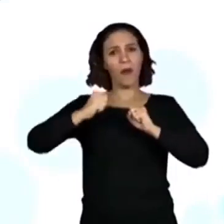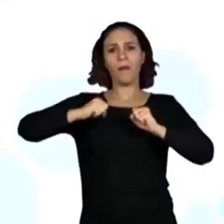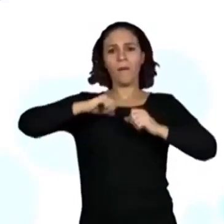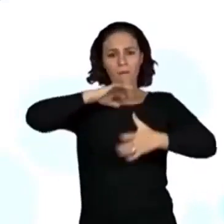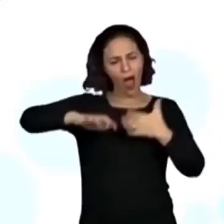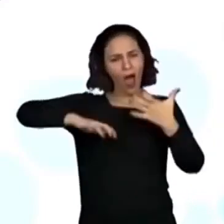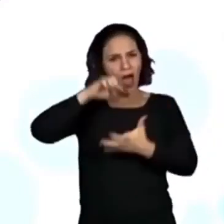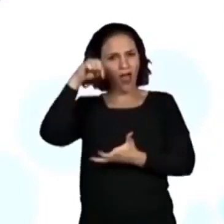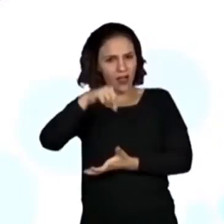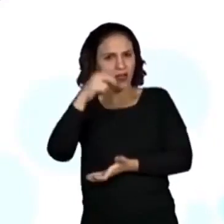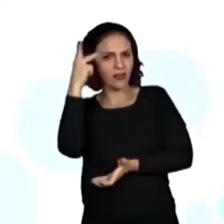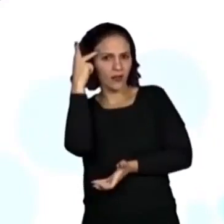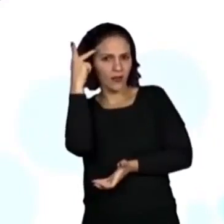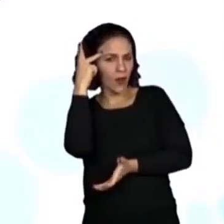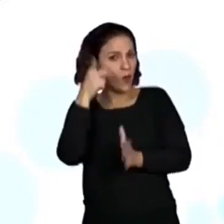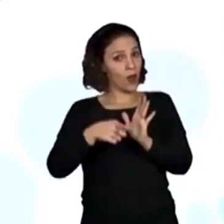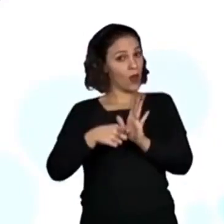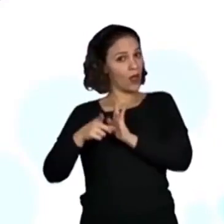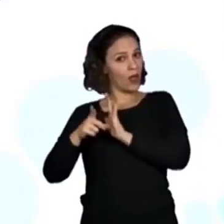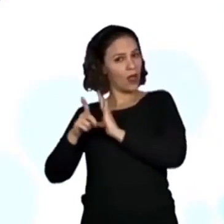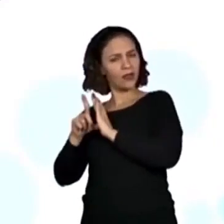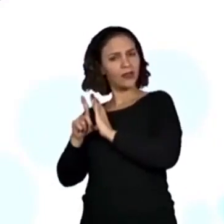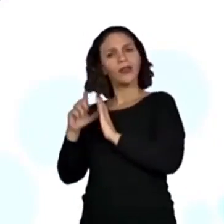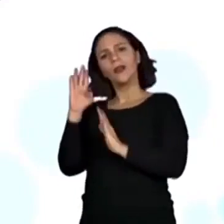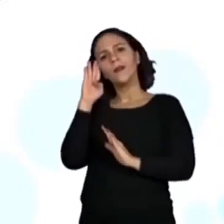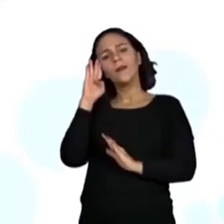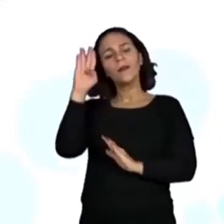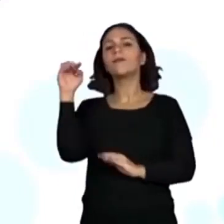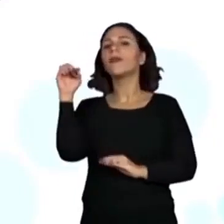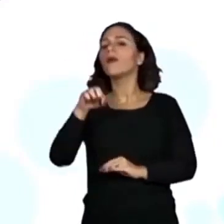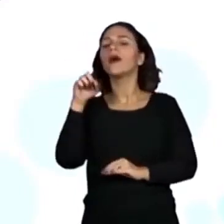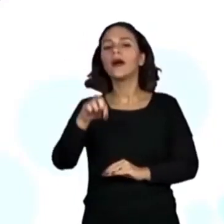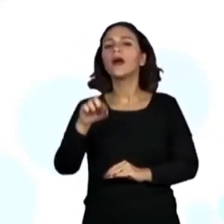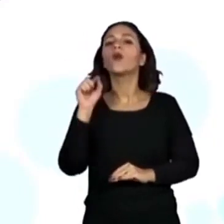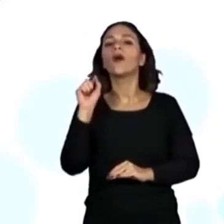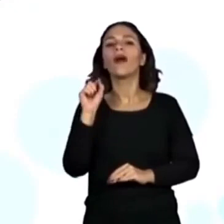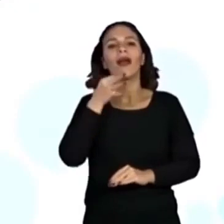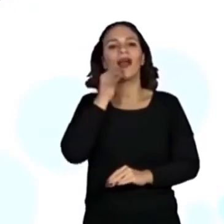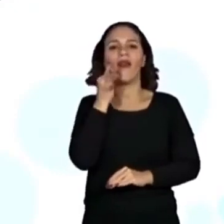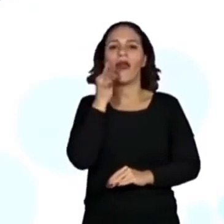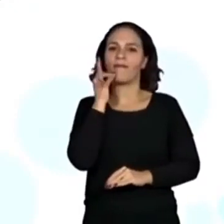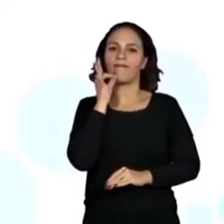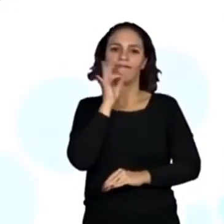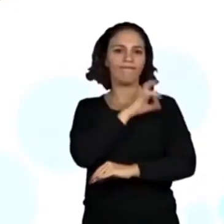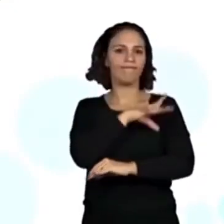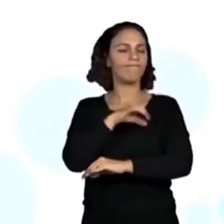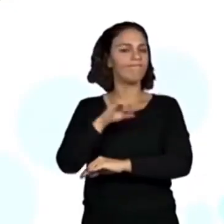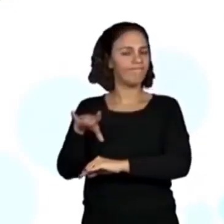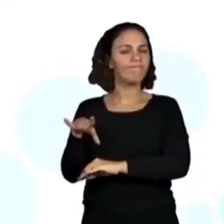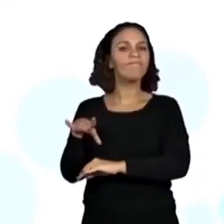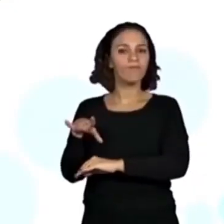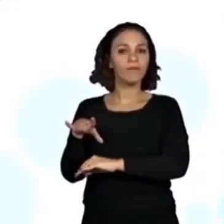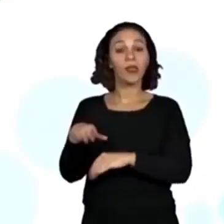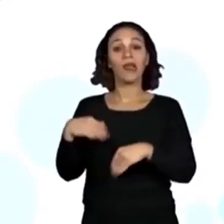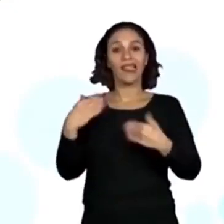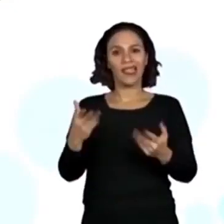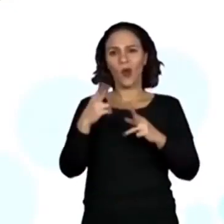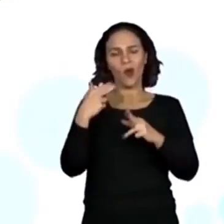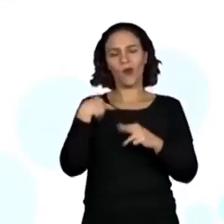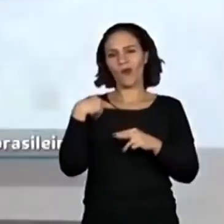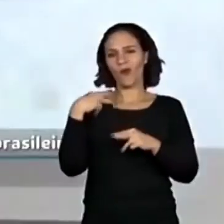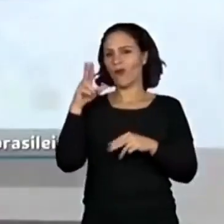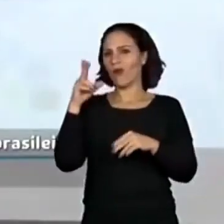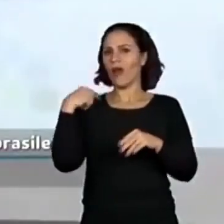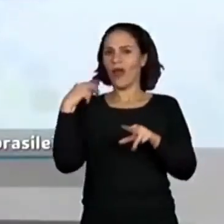Paulo, a principal atividade produtiva era a cafeicultura. Então, como eu falei para vocês, uma retomadinha